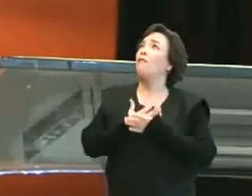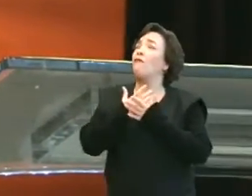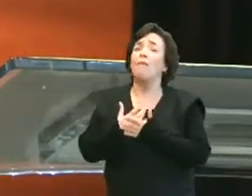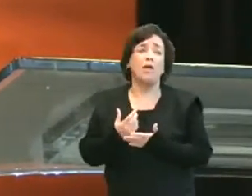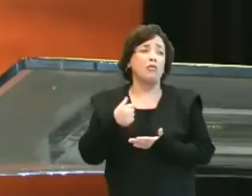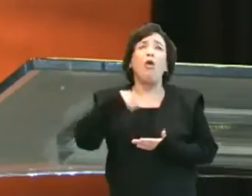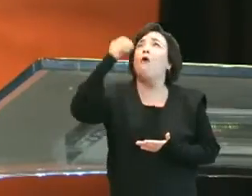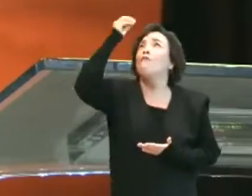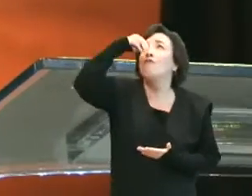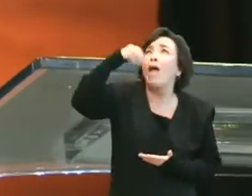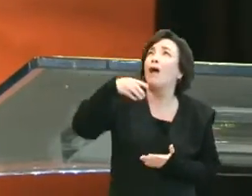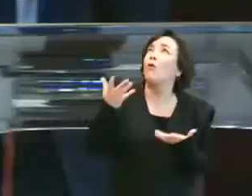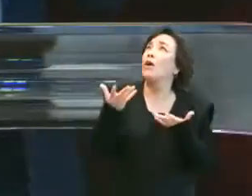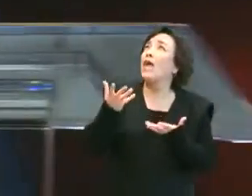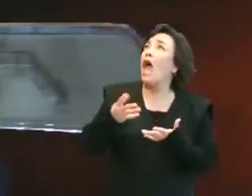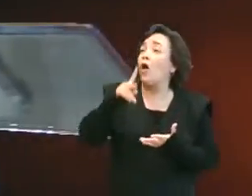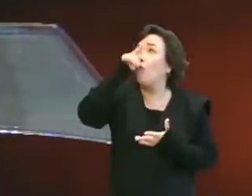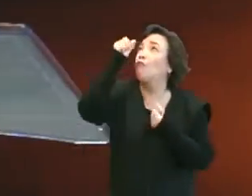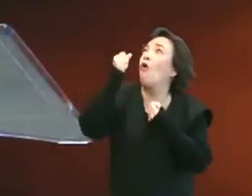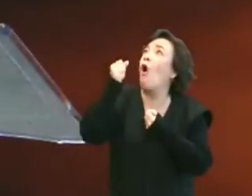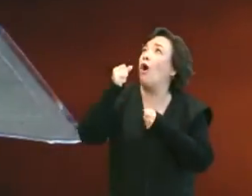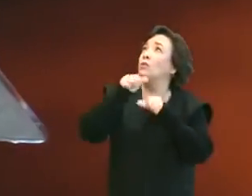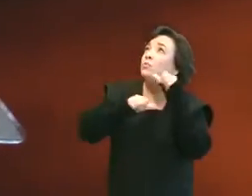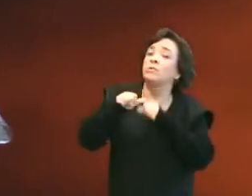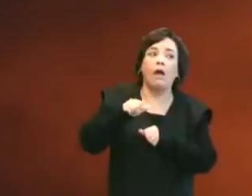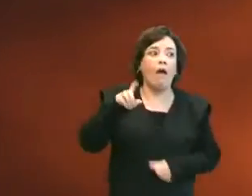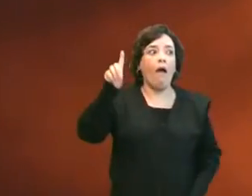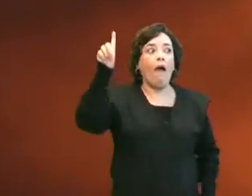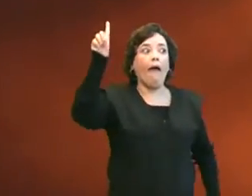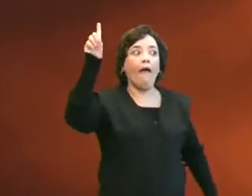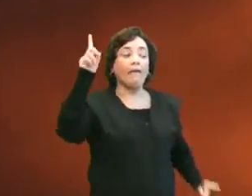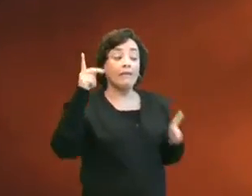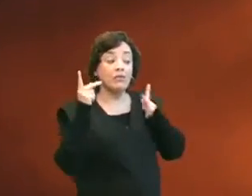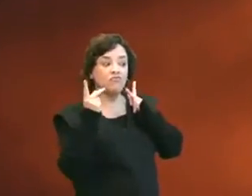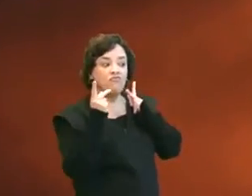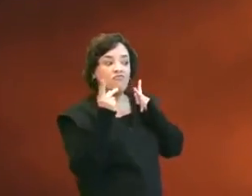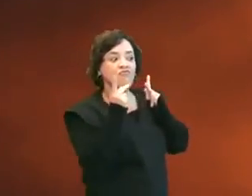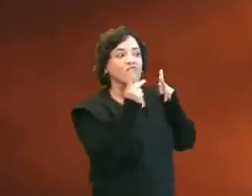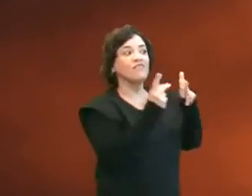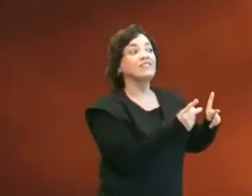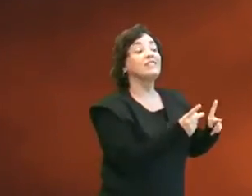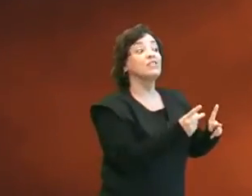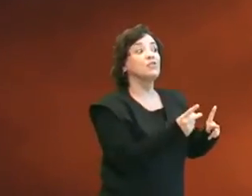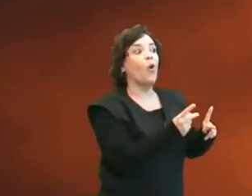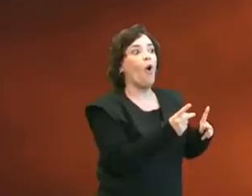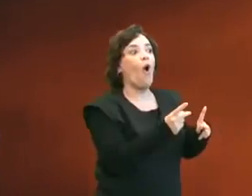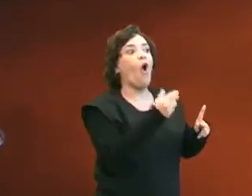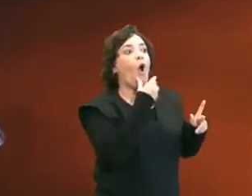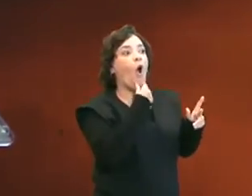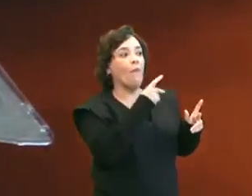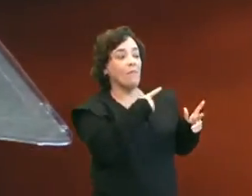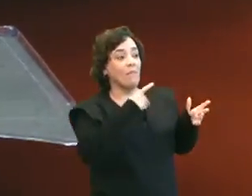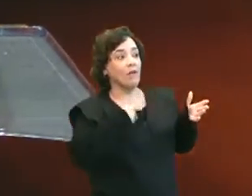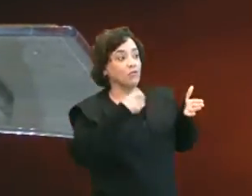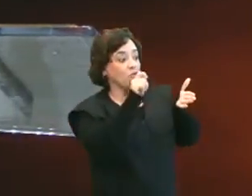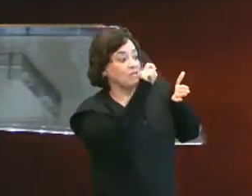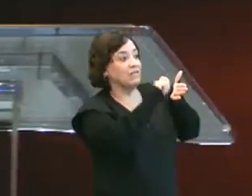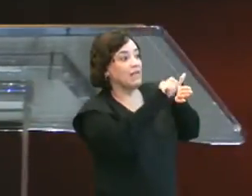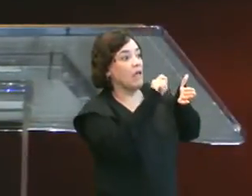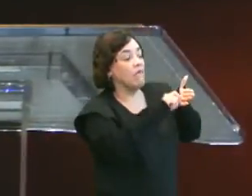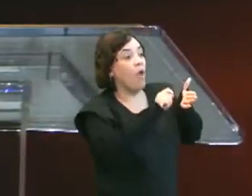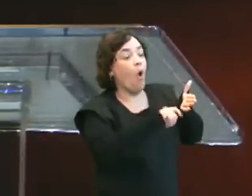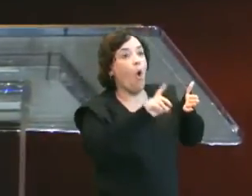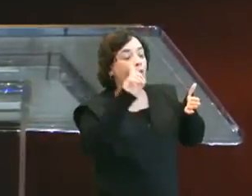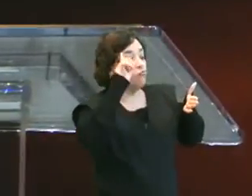a sua força. E Deus então o visita. Ele escreve nos seus diários: naquele dia o meu coração se aqueceu e